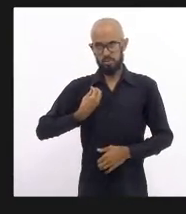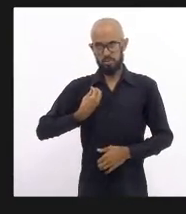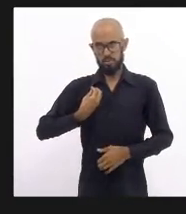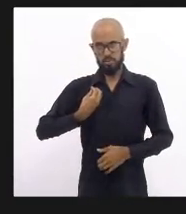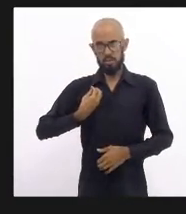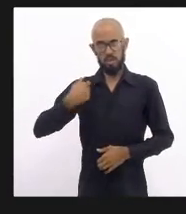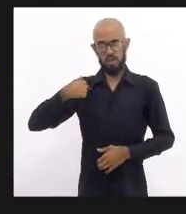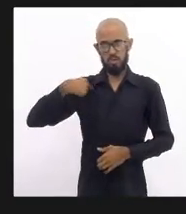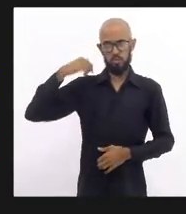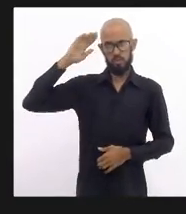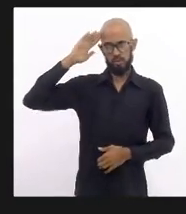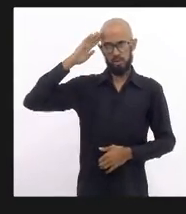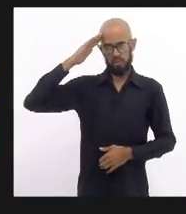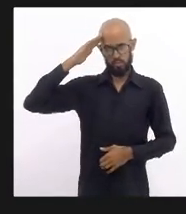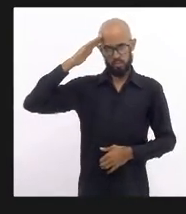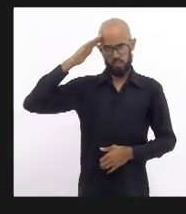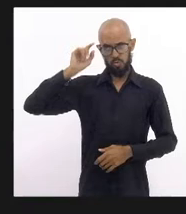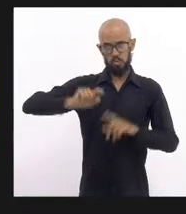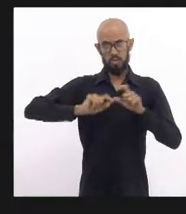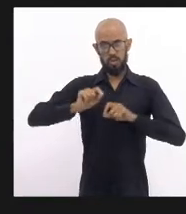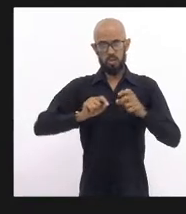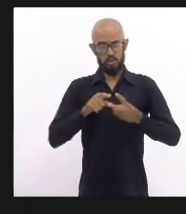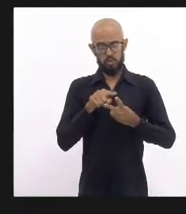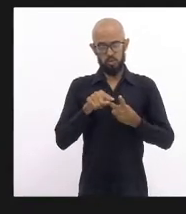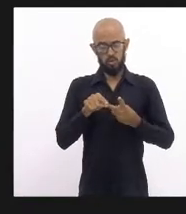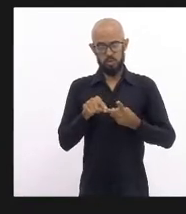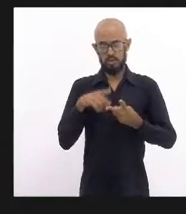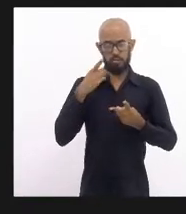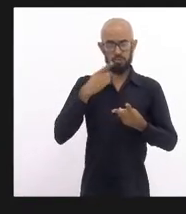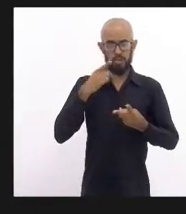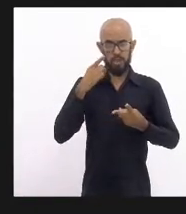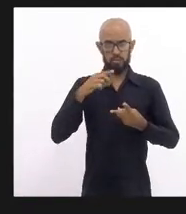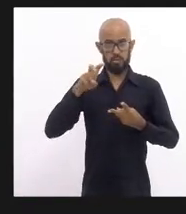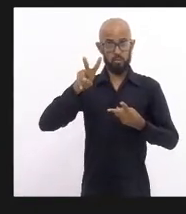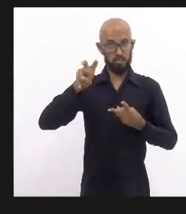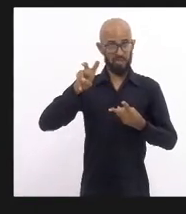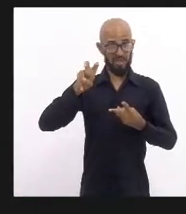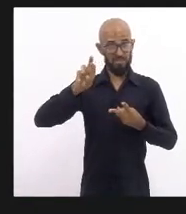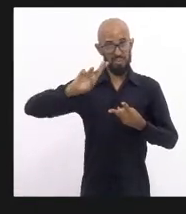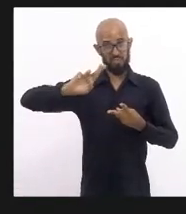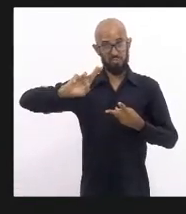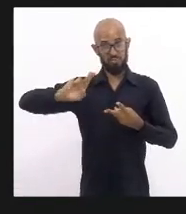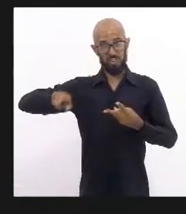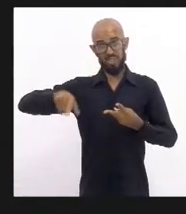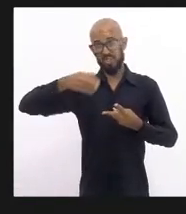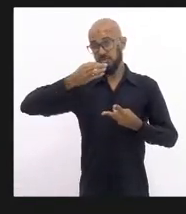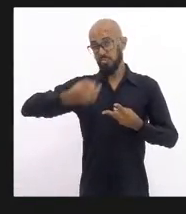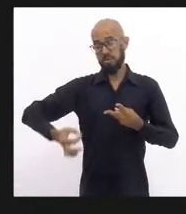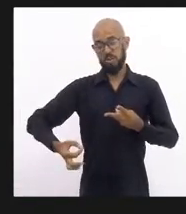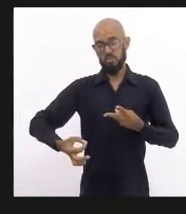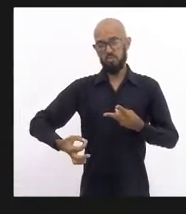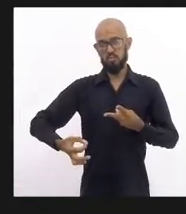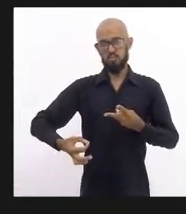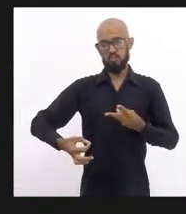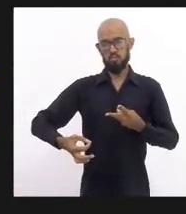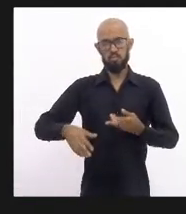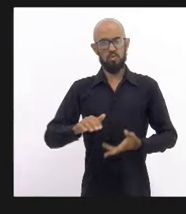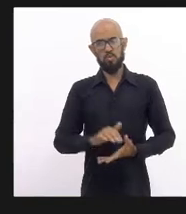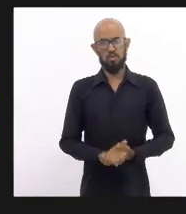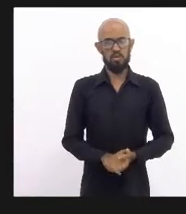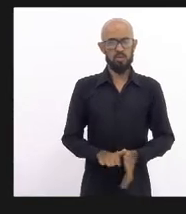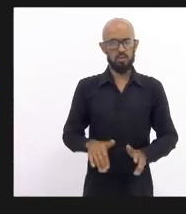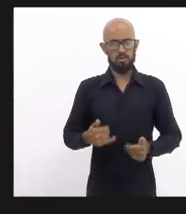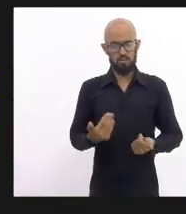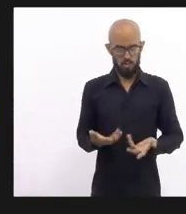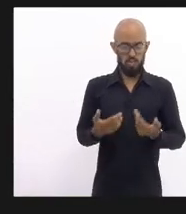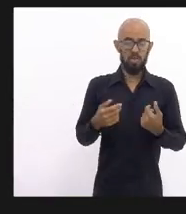Eu entendo que, repito, dois deputados defendem o mesmo tema com posições absolutamente antagônicas e acho que seria necessário que os